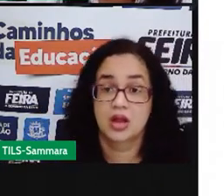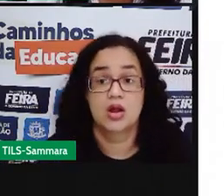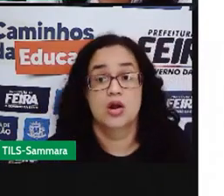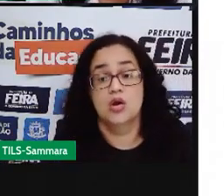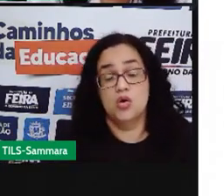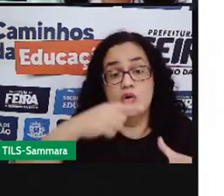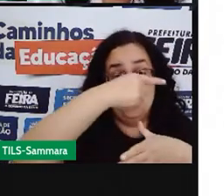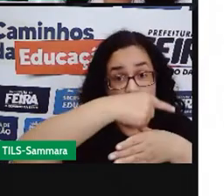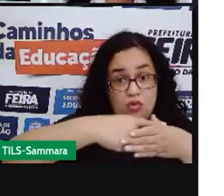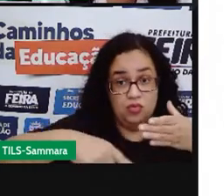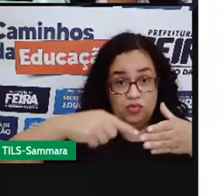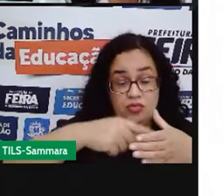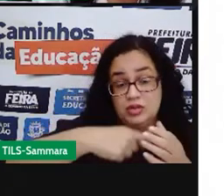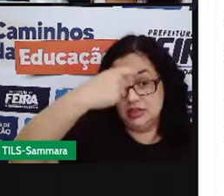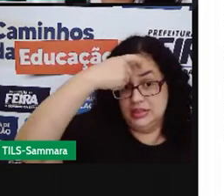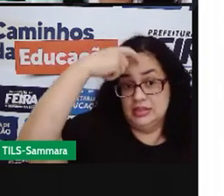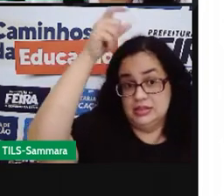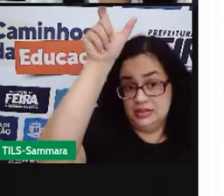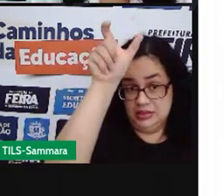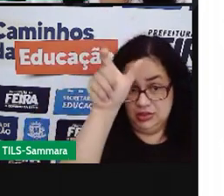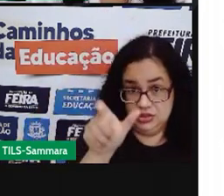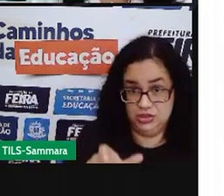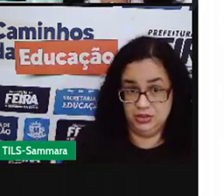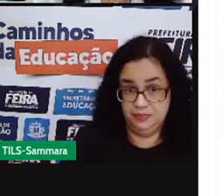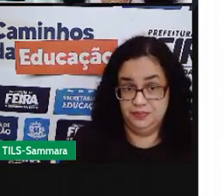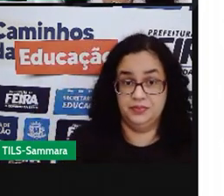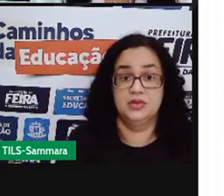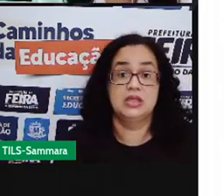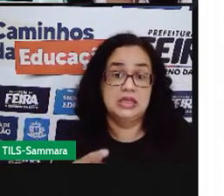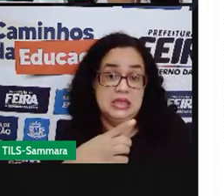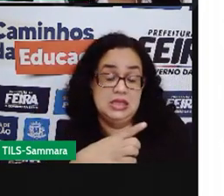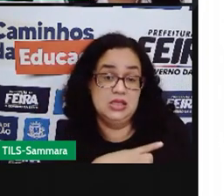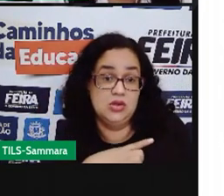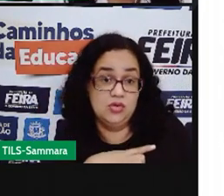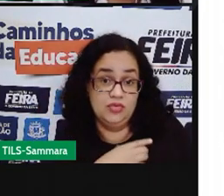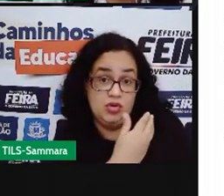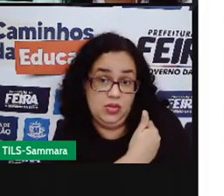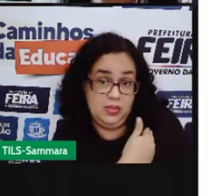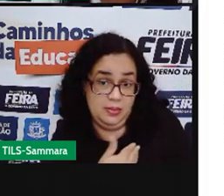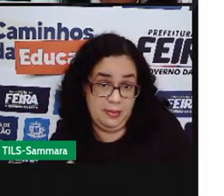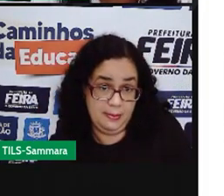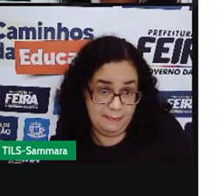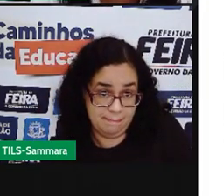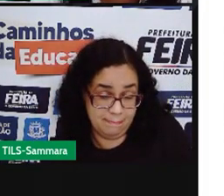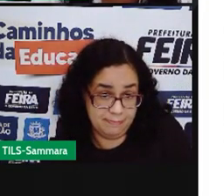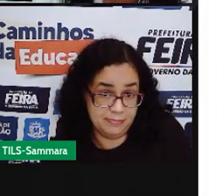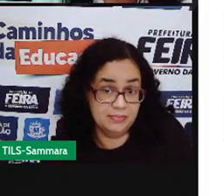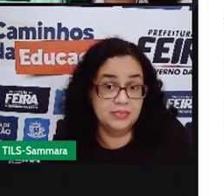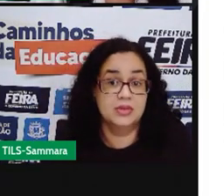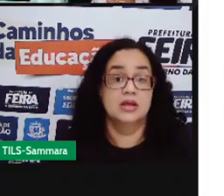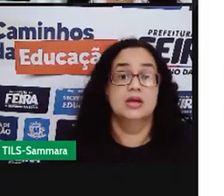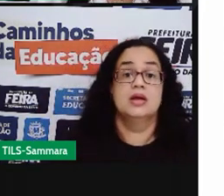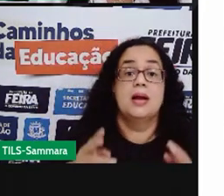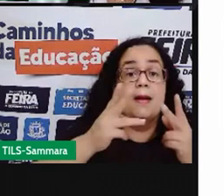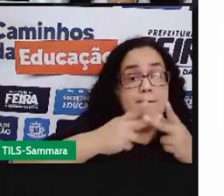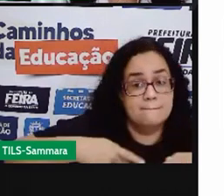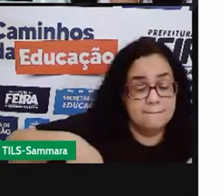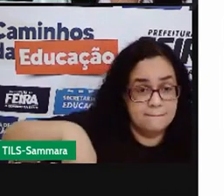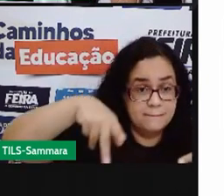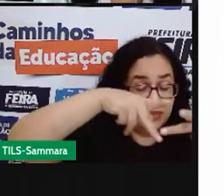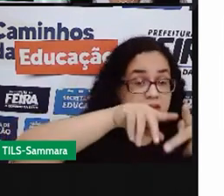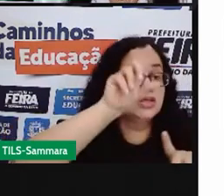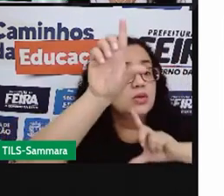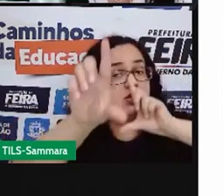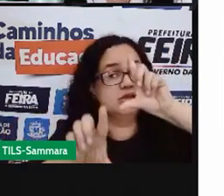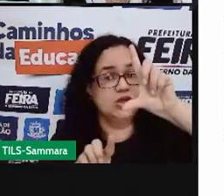O voto é a prática da cidadania, onde existe um governo democrático, pois é